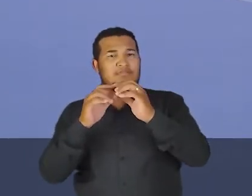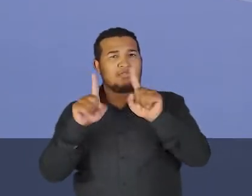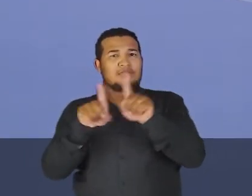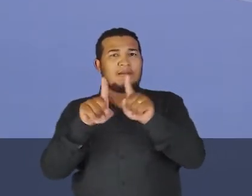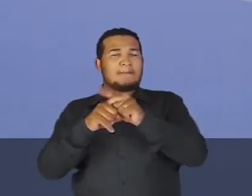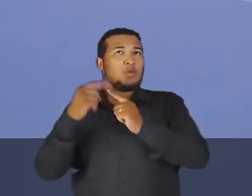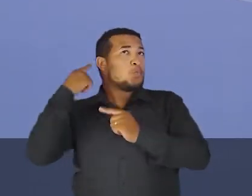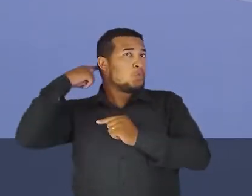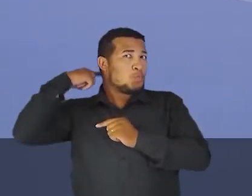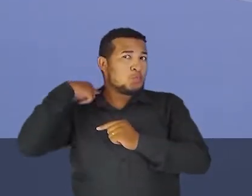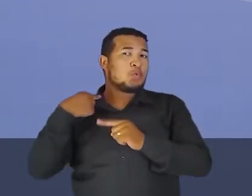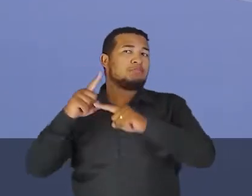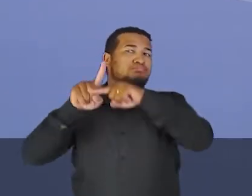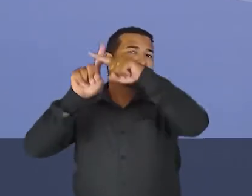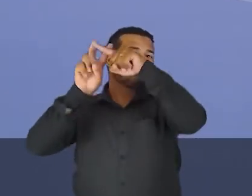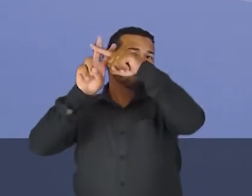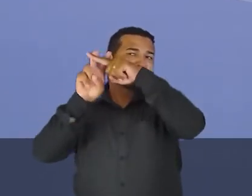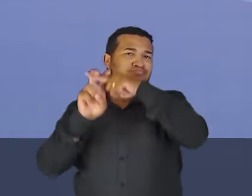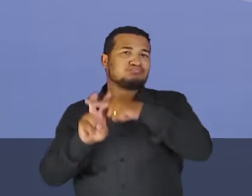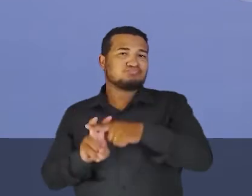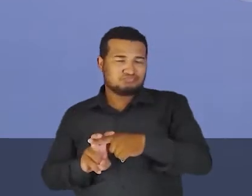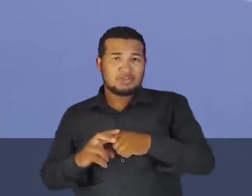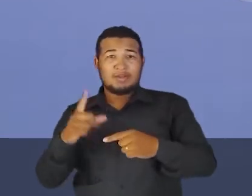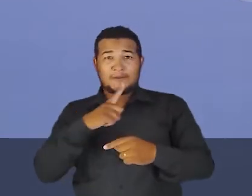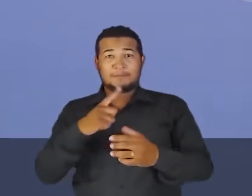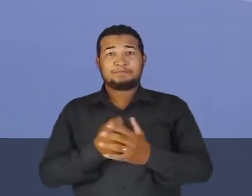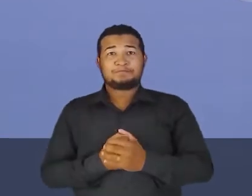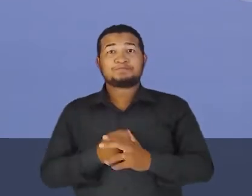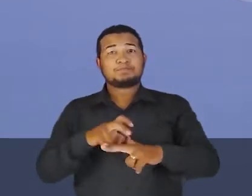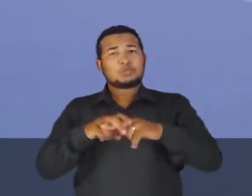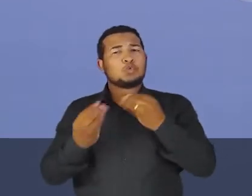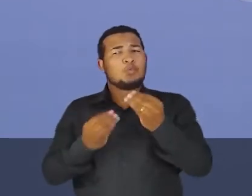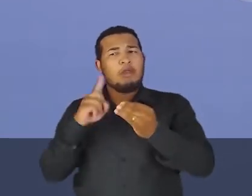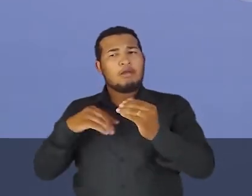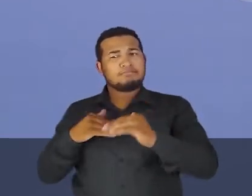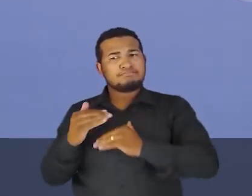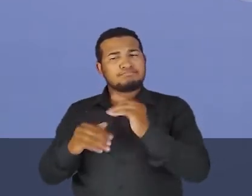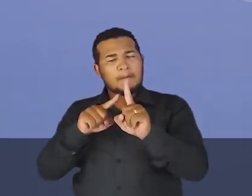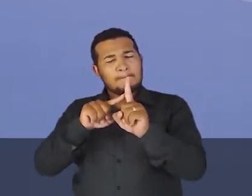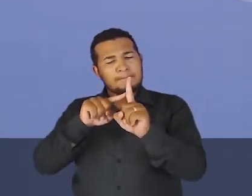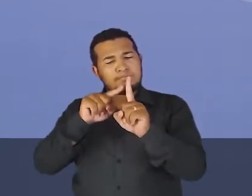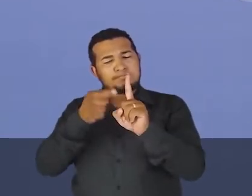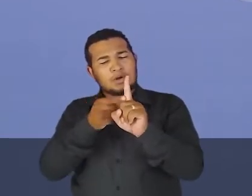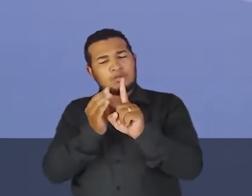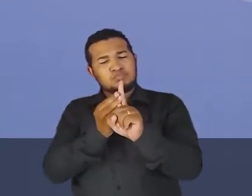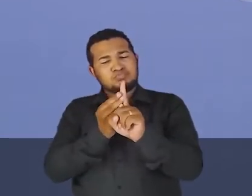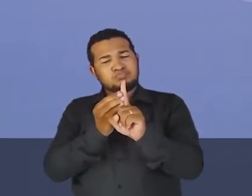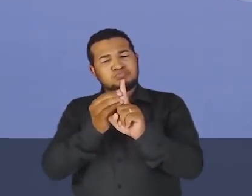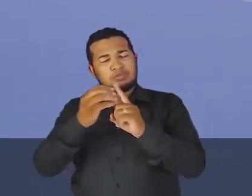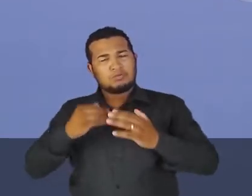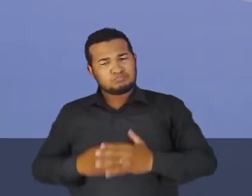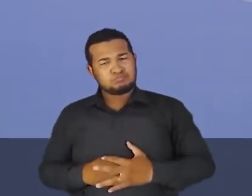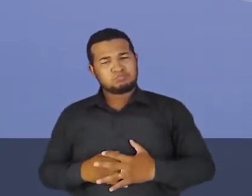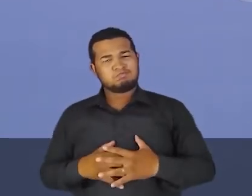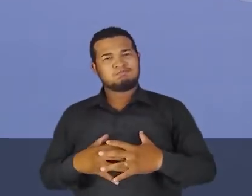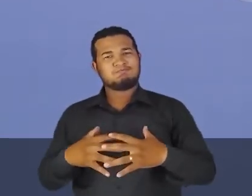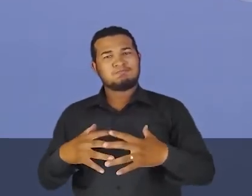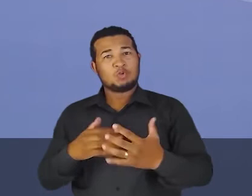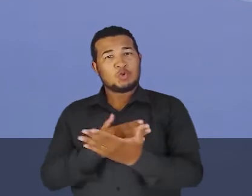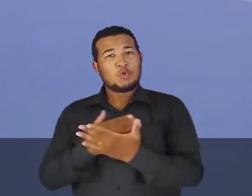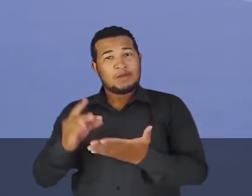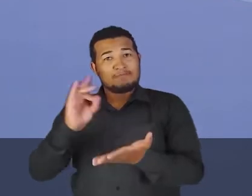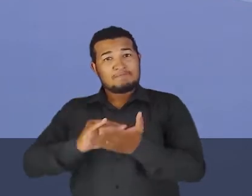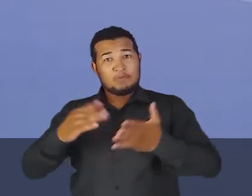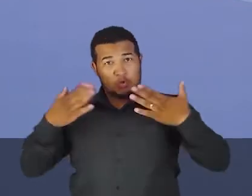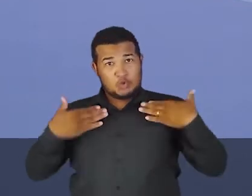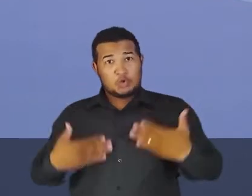medula espinhal. E é muito interessante que esse processo de desenvolvimento embrionário, que acontece no nosso organismo, que acontece no nosso corpo,